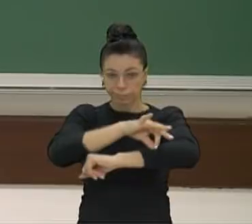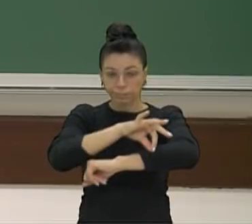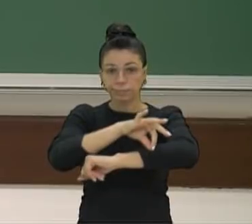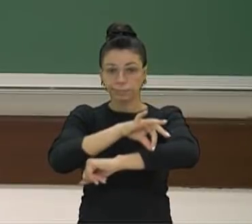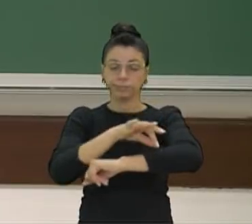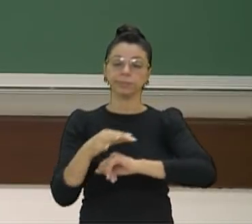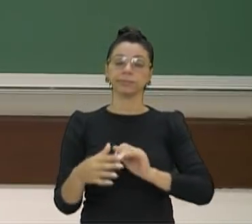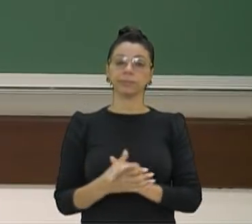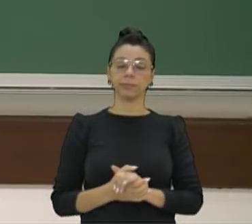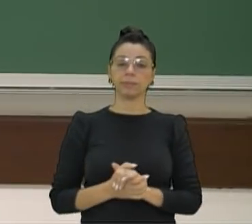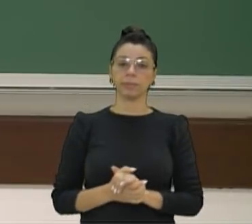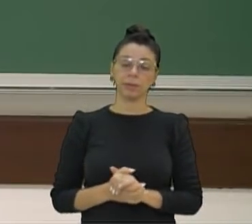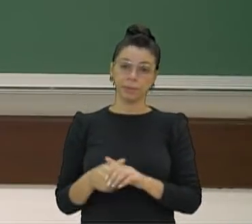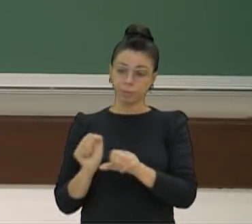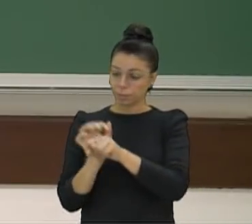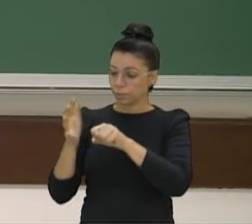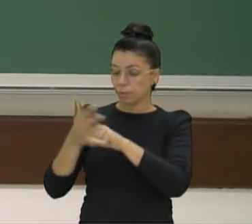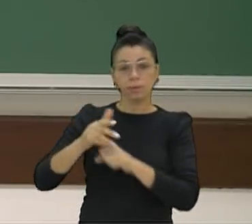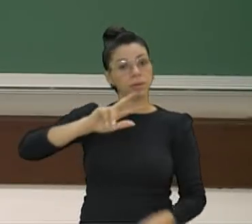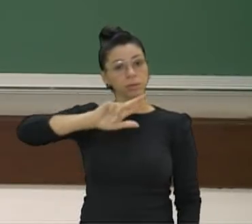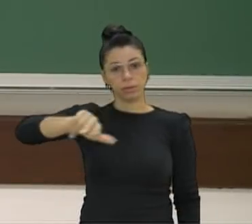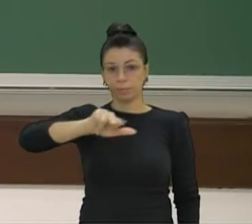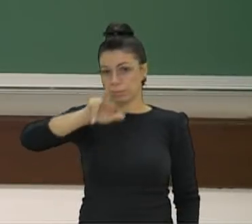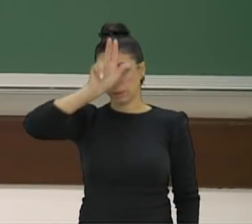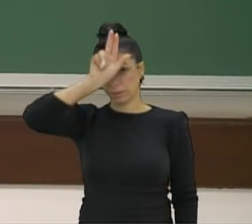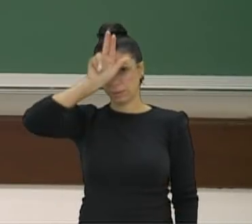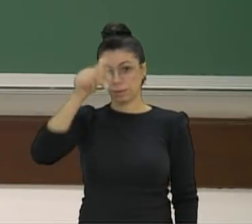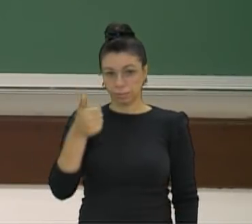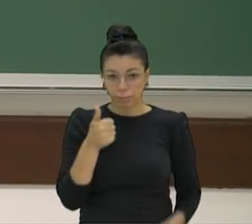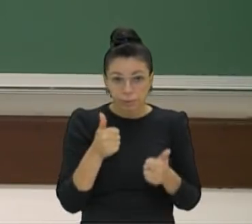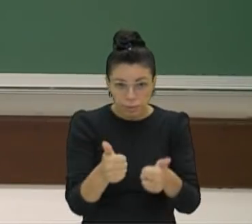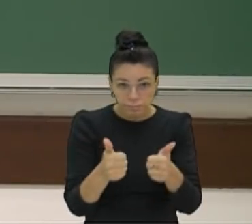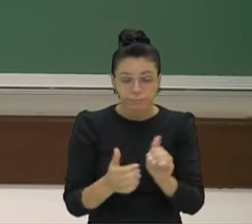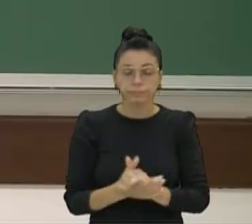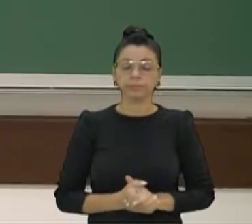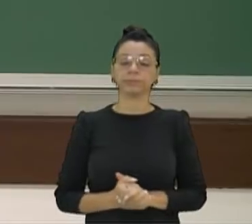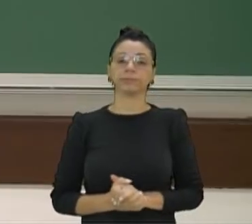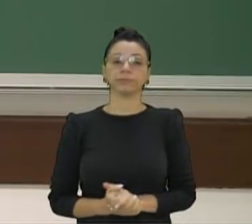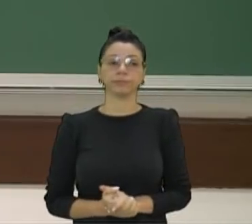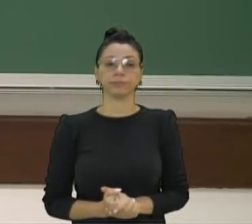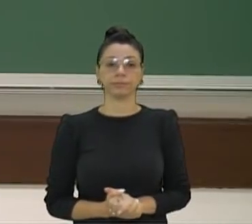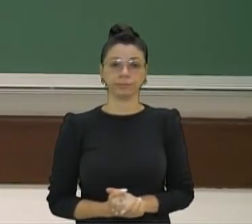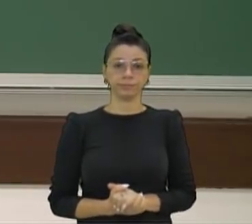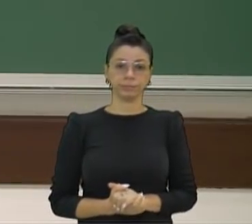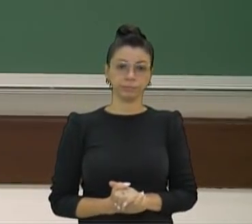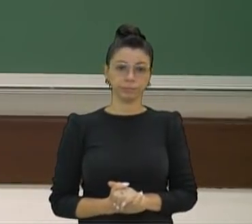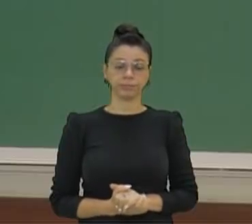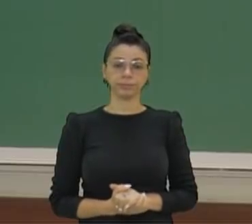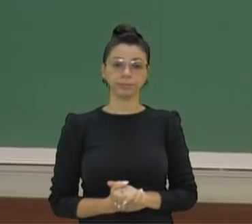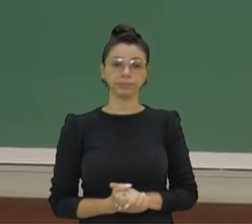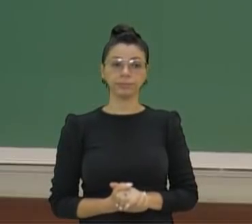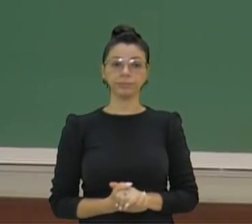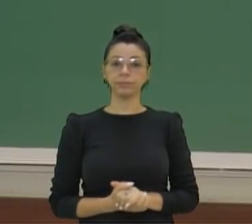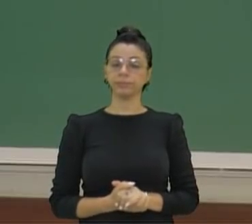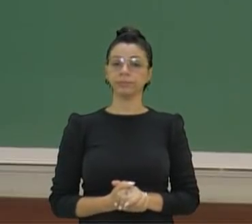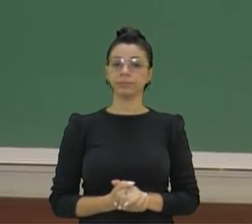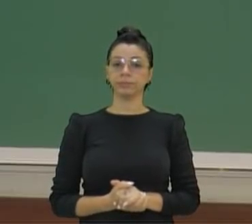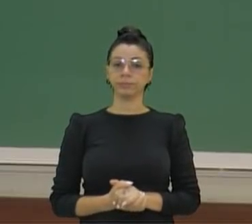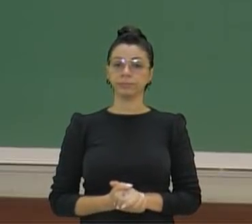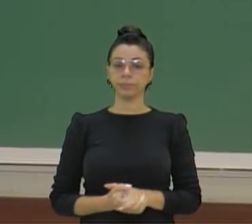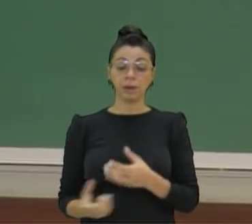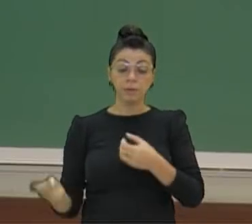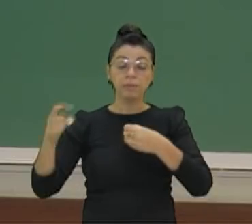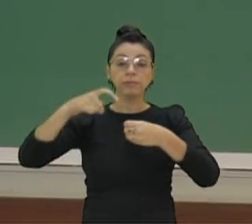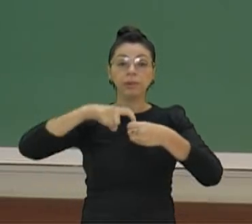aegypti. No caso do coronavírus, não é através de insetos. Tá? Olha só, voltando ainda